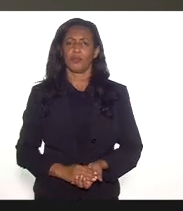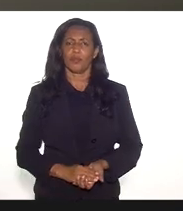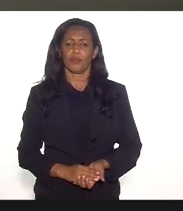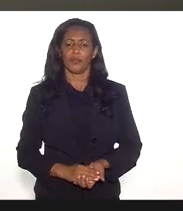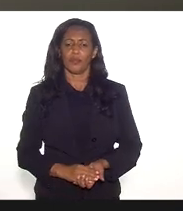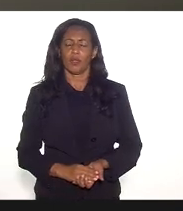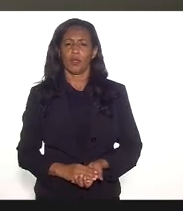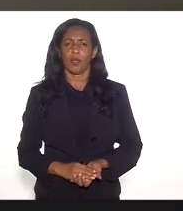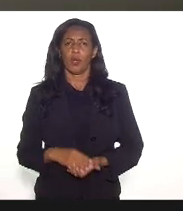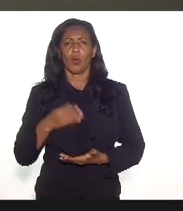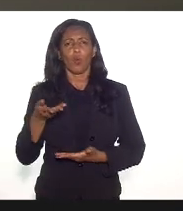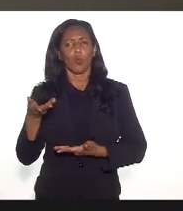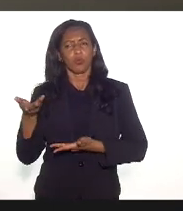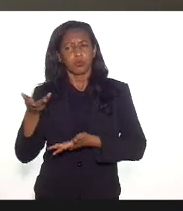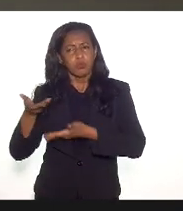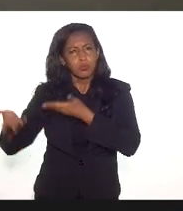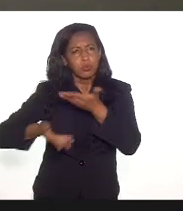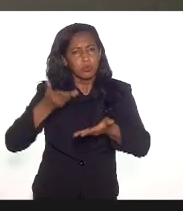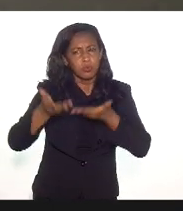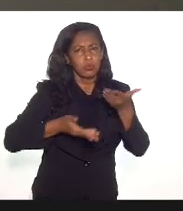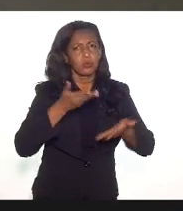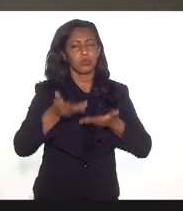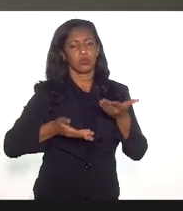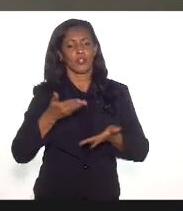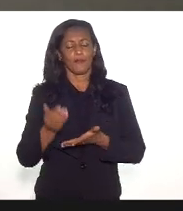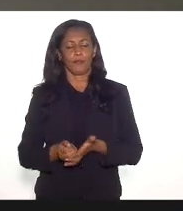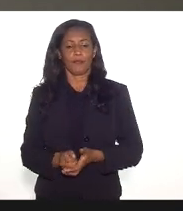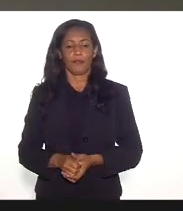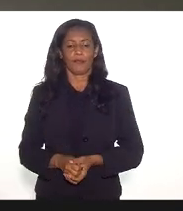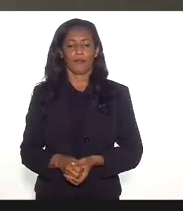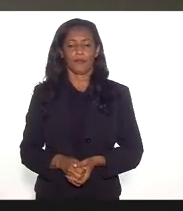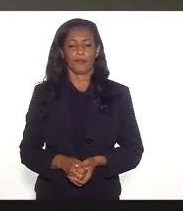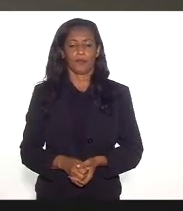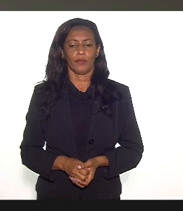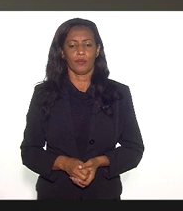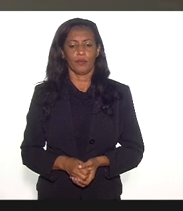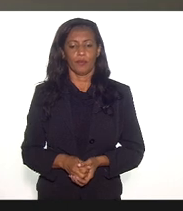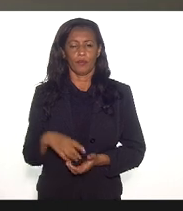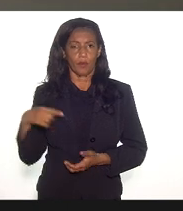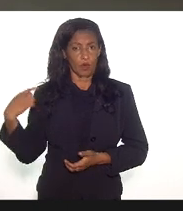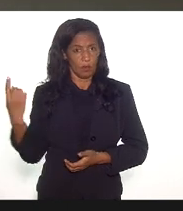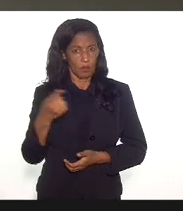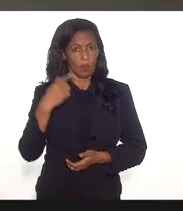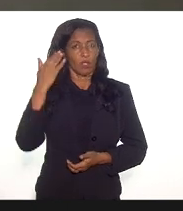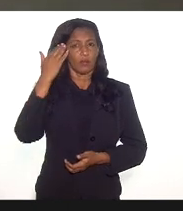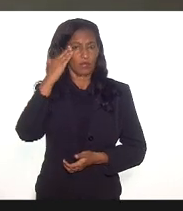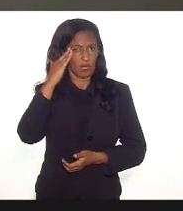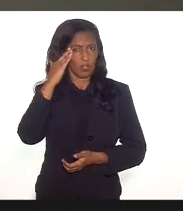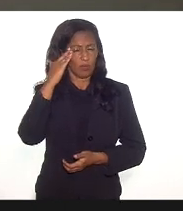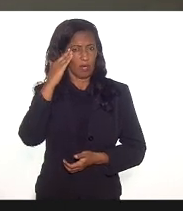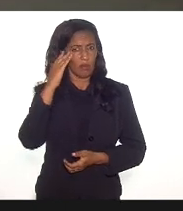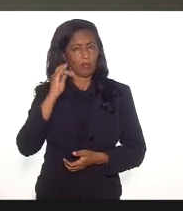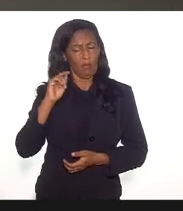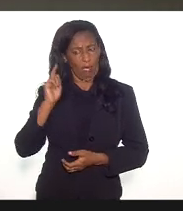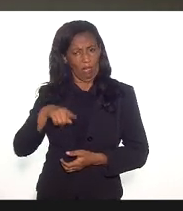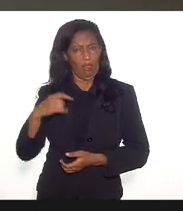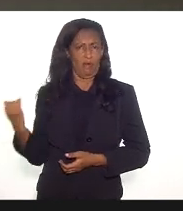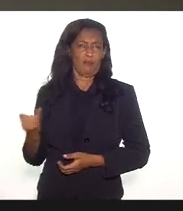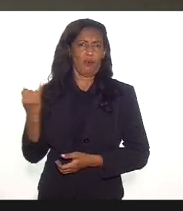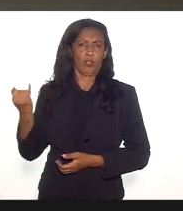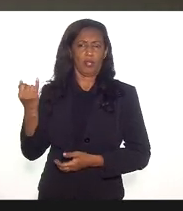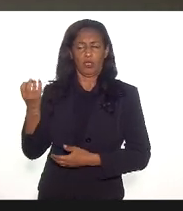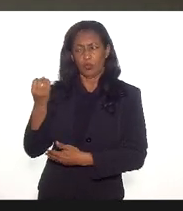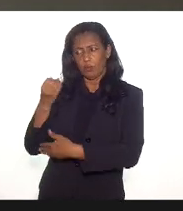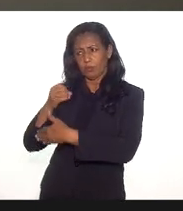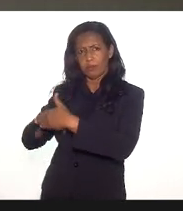os investidores. O nosso entendimento é que é importante a criação do fundo. A única coisa que a gente